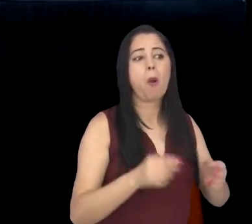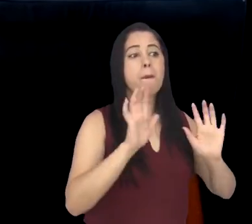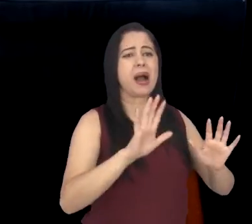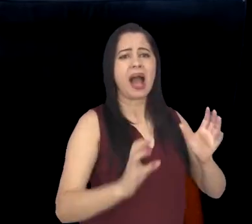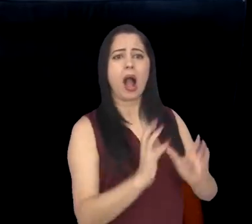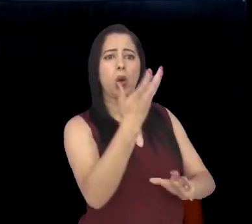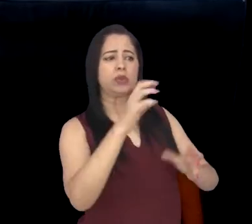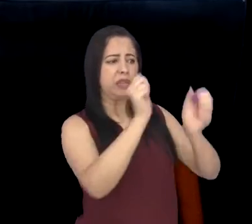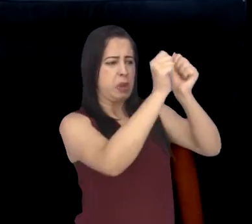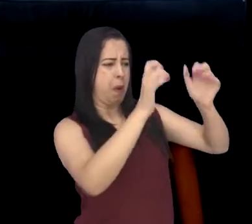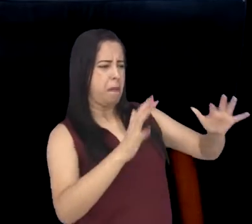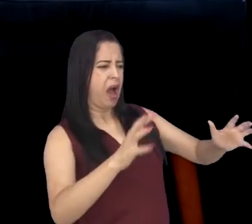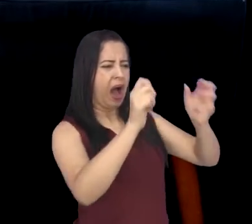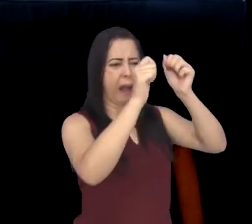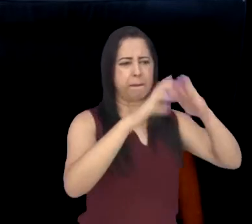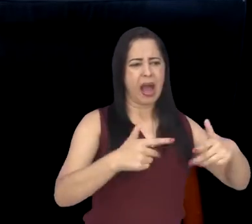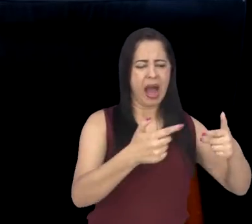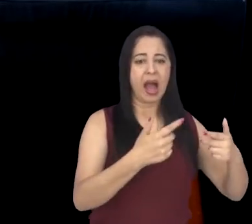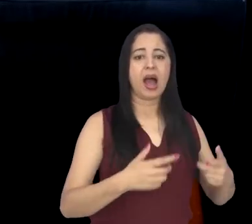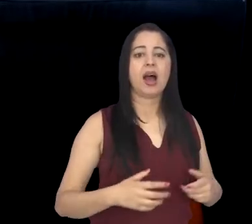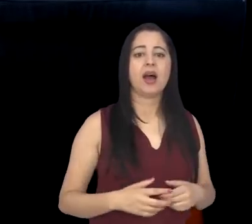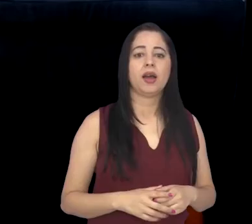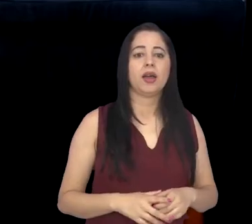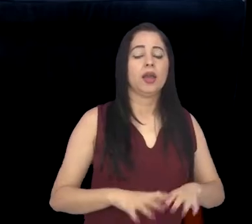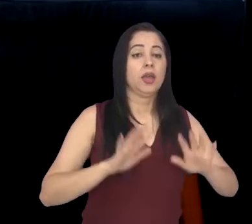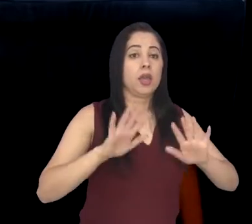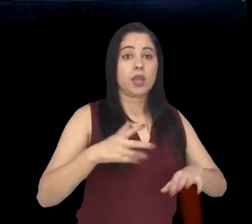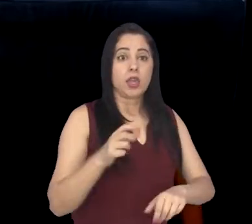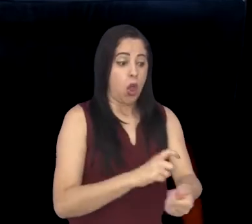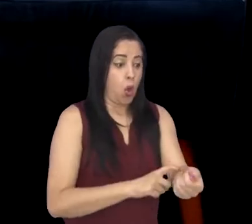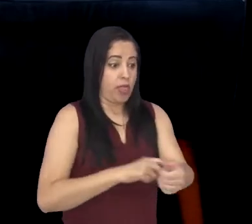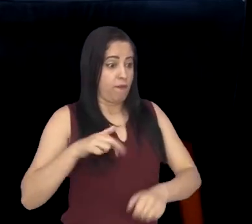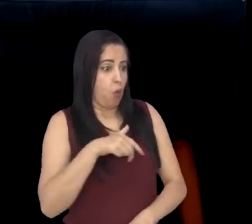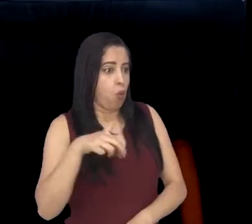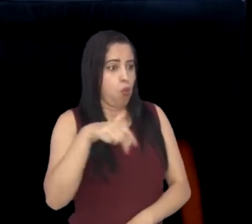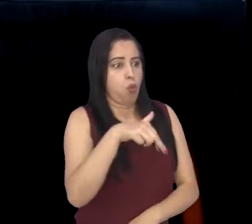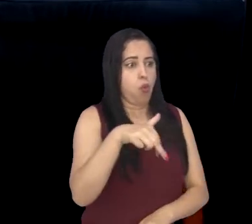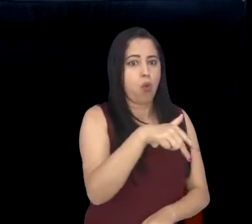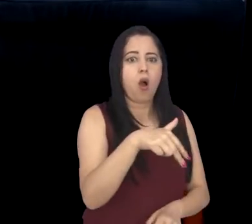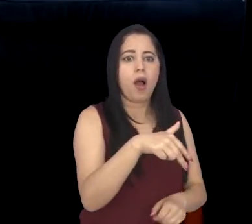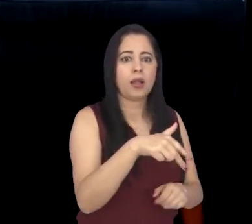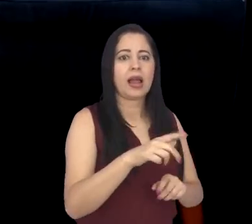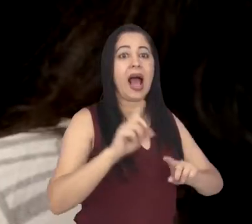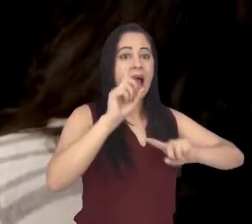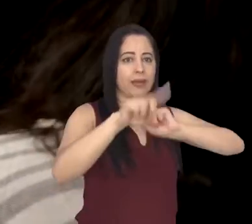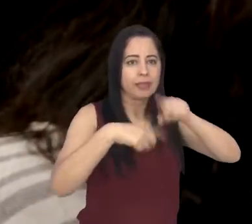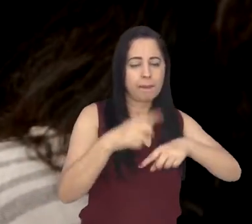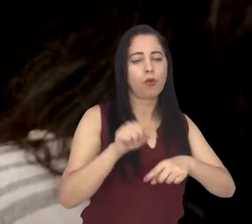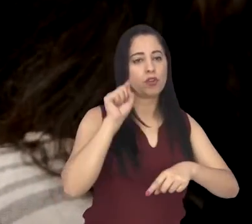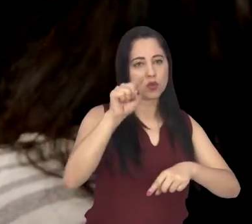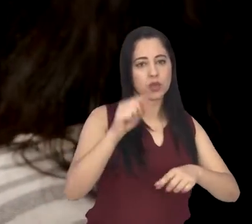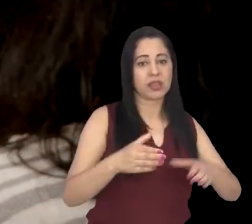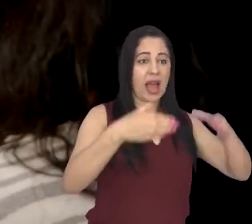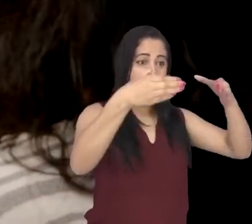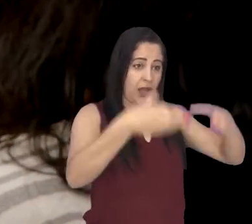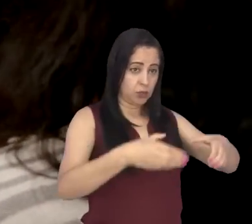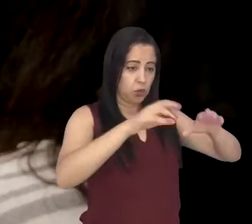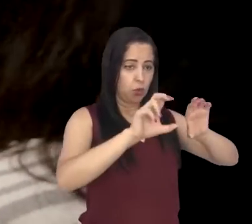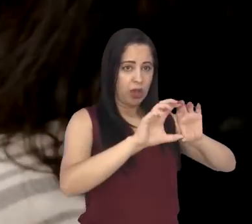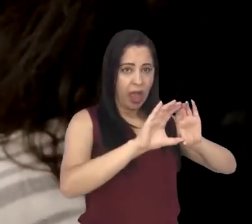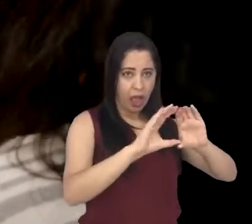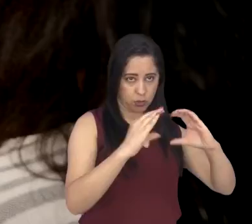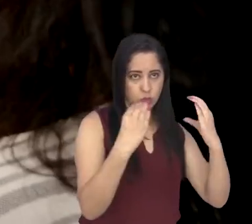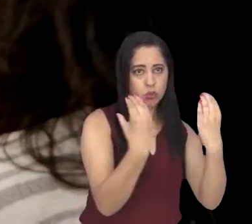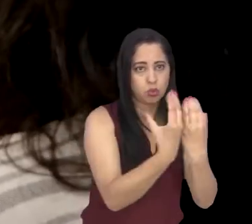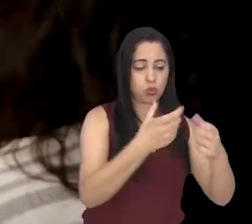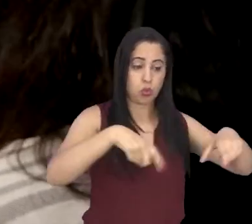né? E eu falei, meu Deus do céu. E aí eu saí no veneno para fazer. Aí depois eu fui para a Vila Olímpica, eu fiz a Paulinha na viagem, ficou